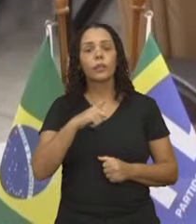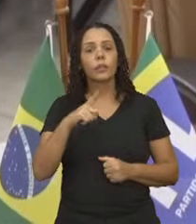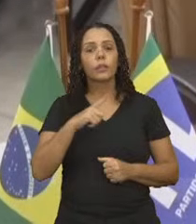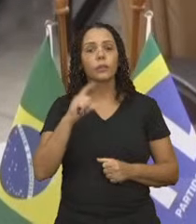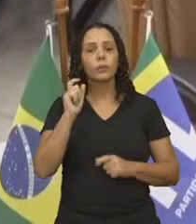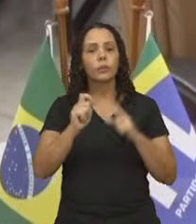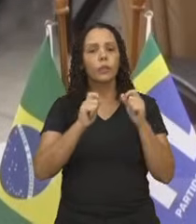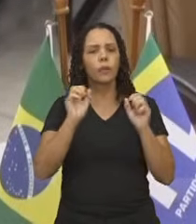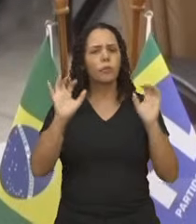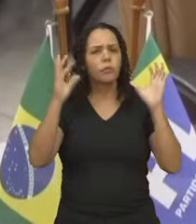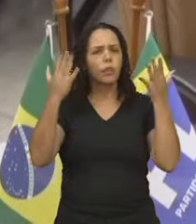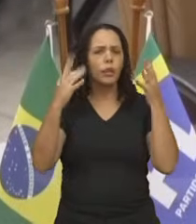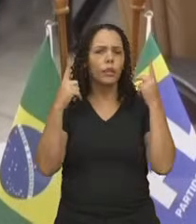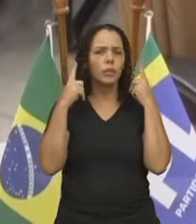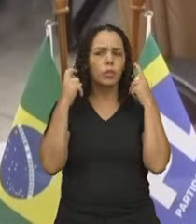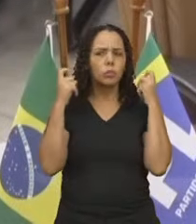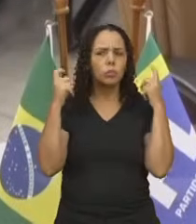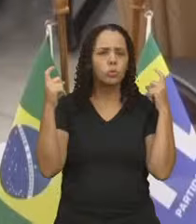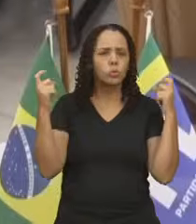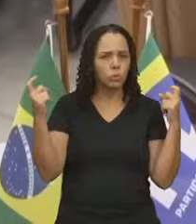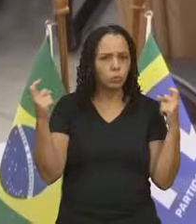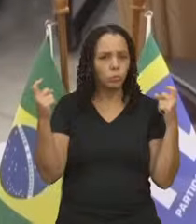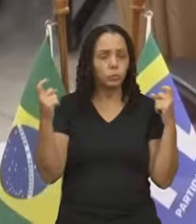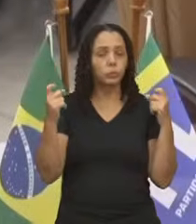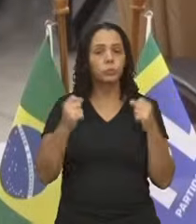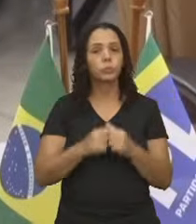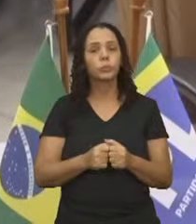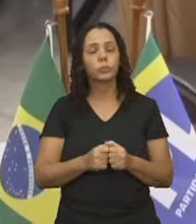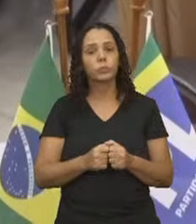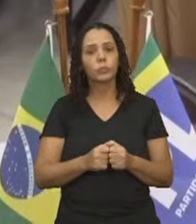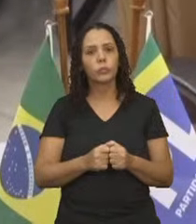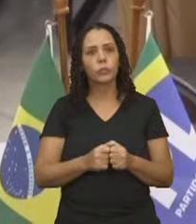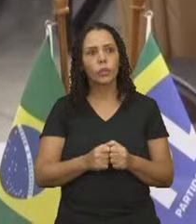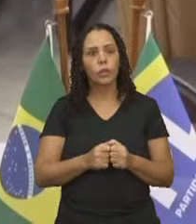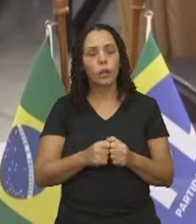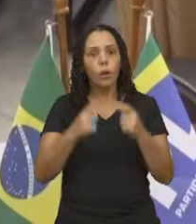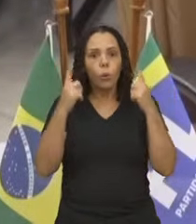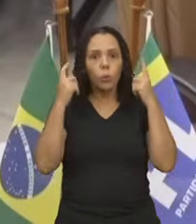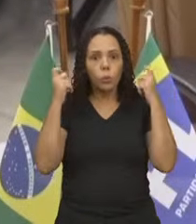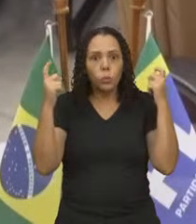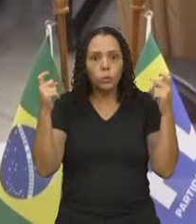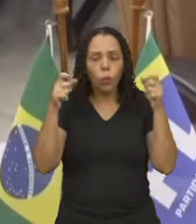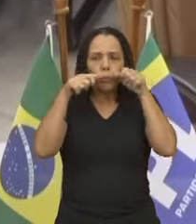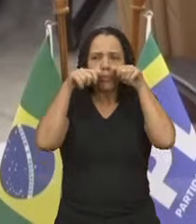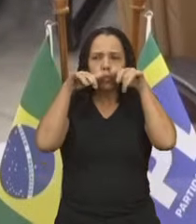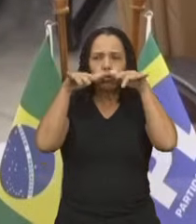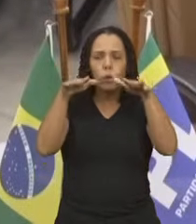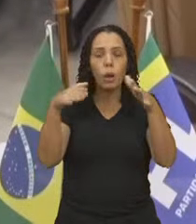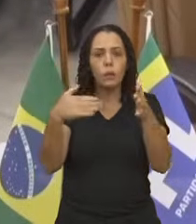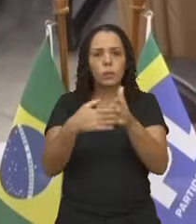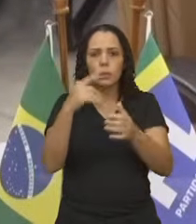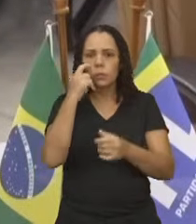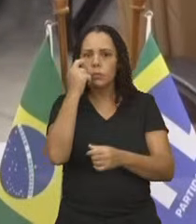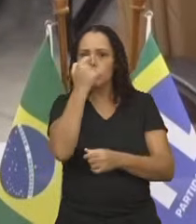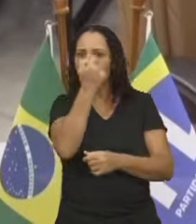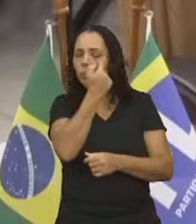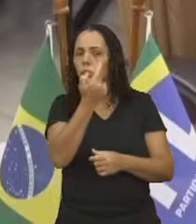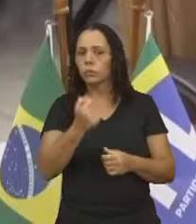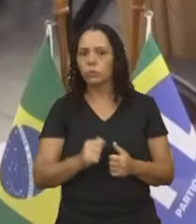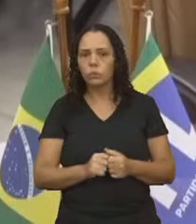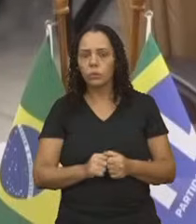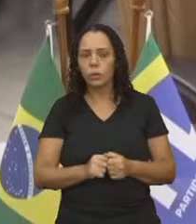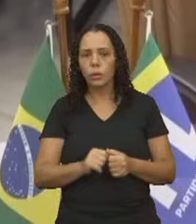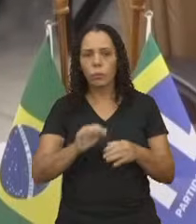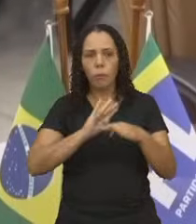no São José dos Campos. Ele afeta o Parque Meia Lua inteiro. Jardim Conquista, Lagoa